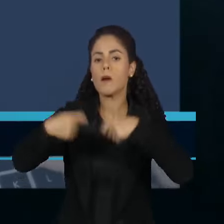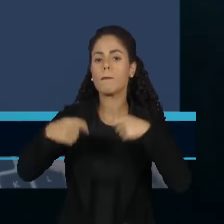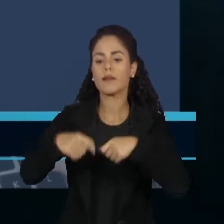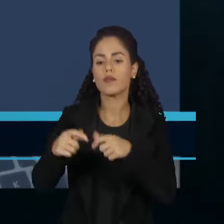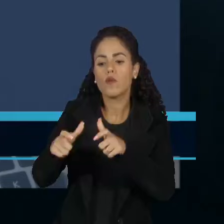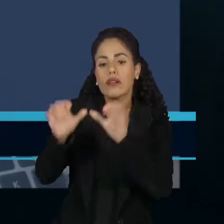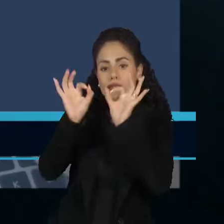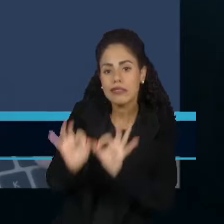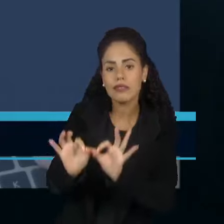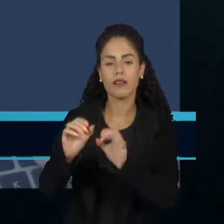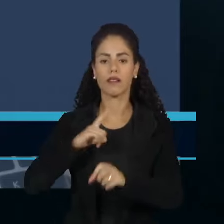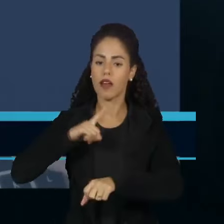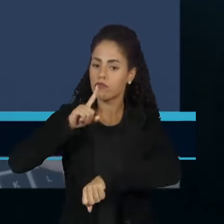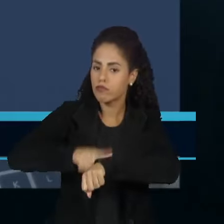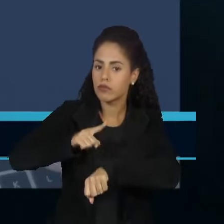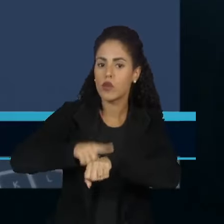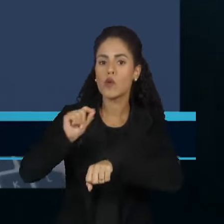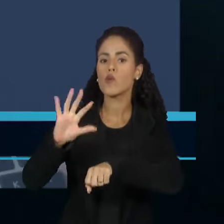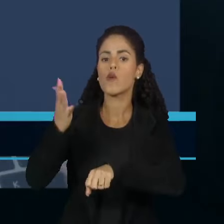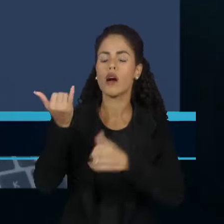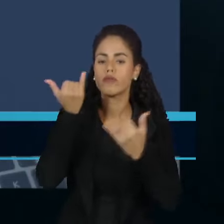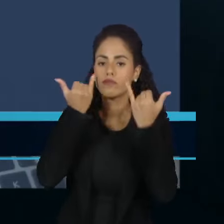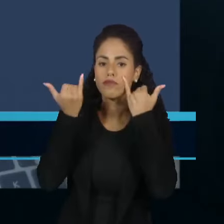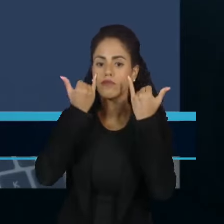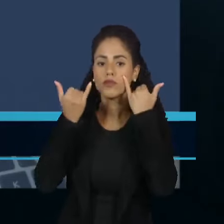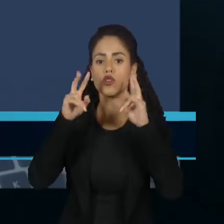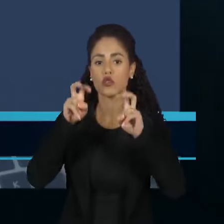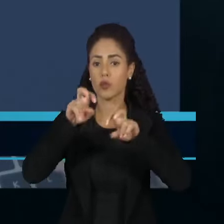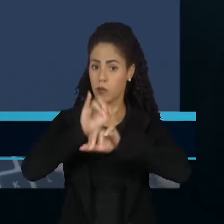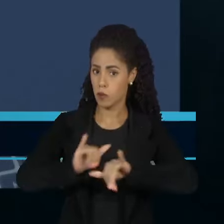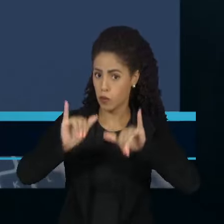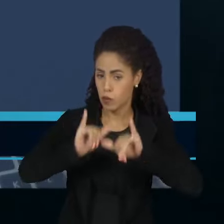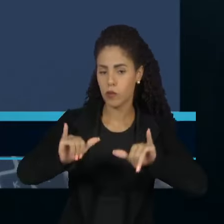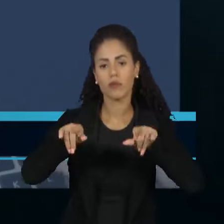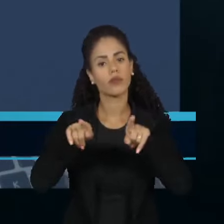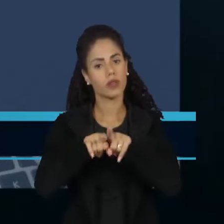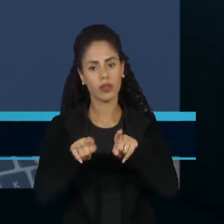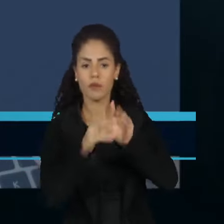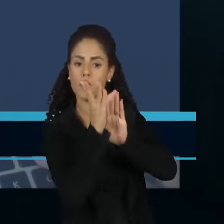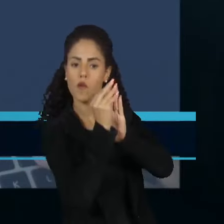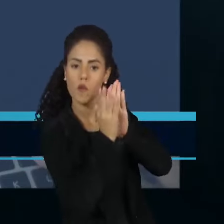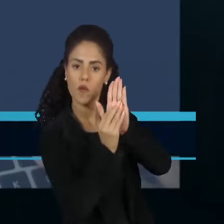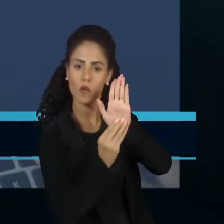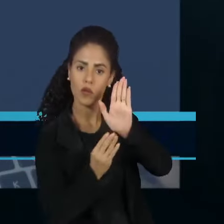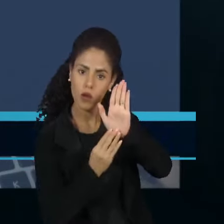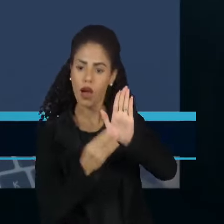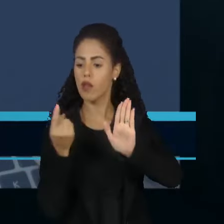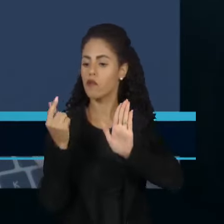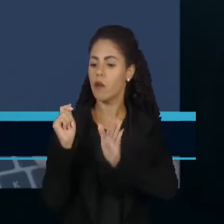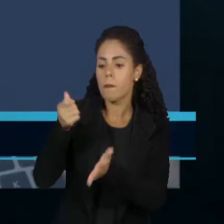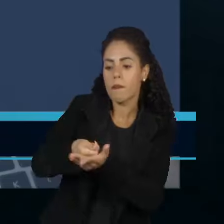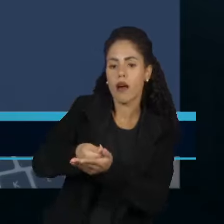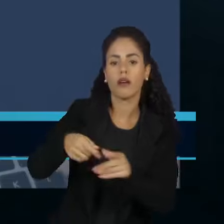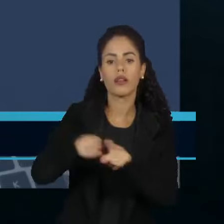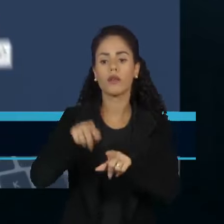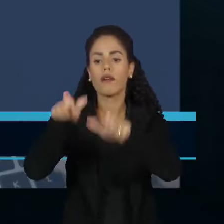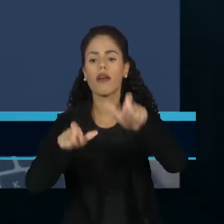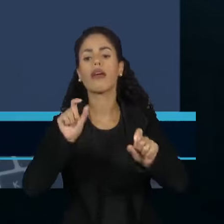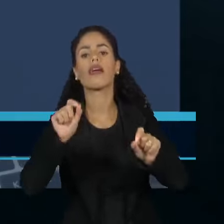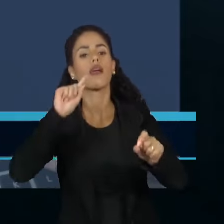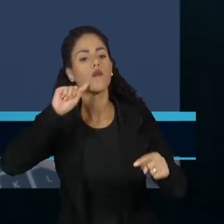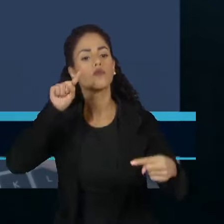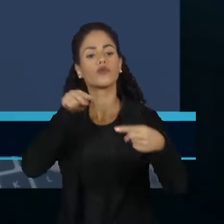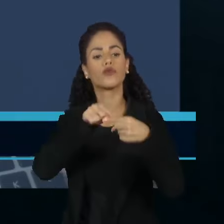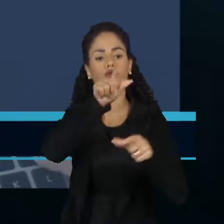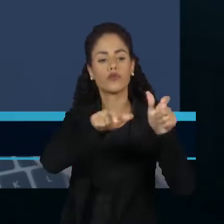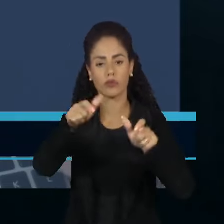permita acompanhar em tempo real as informações dos anúncios, como conteúdo, valor pago e público-alvo, além de